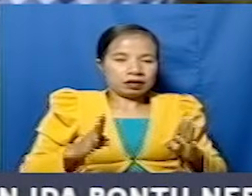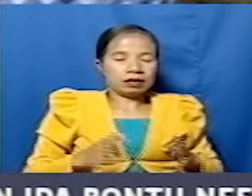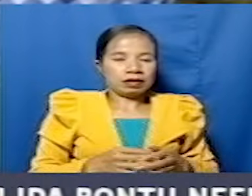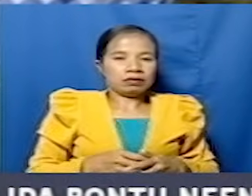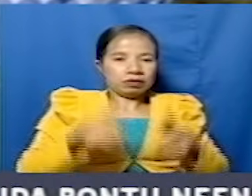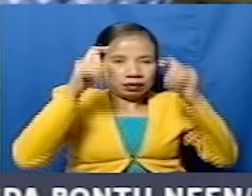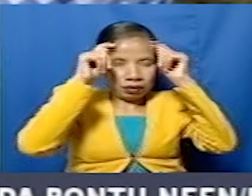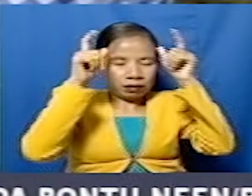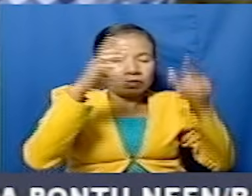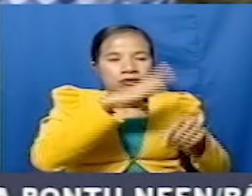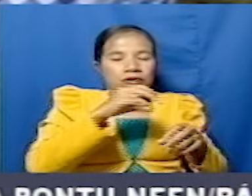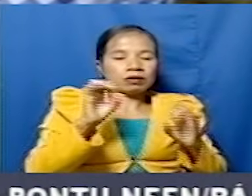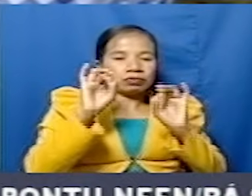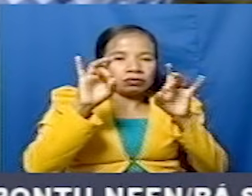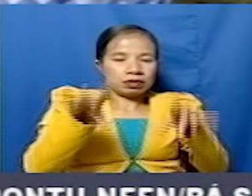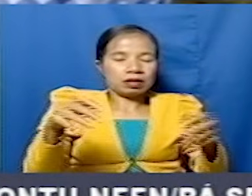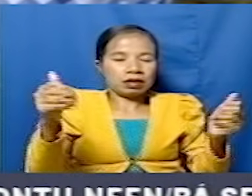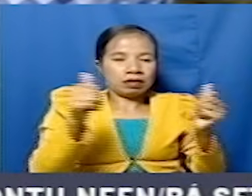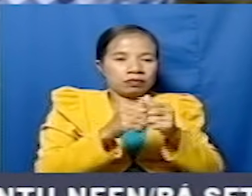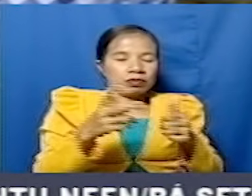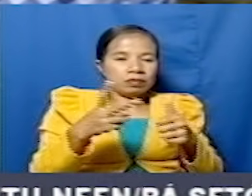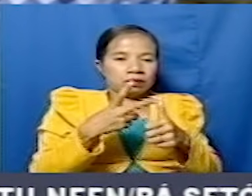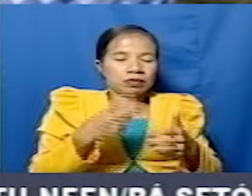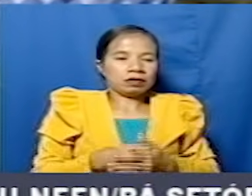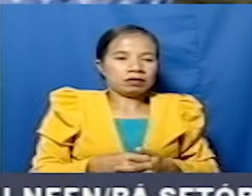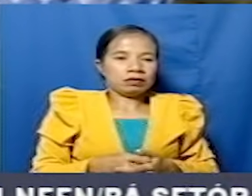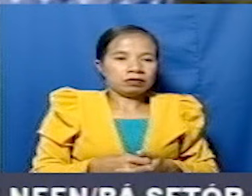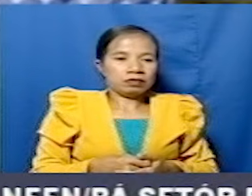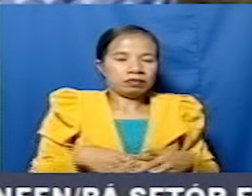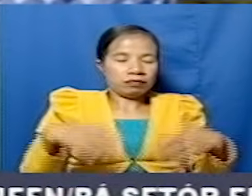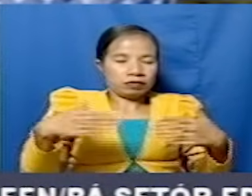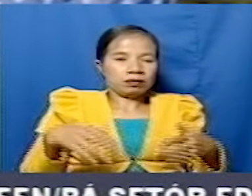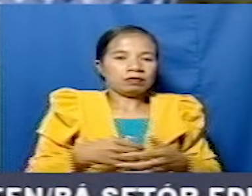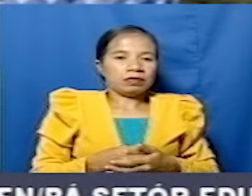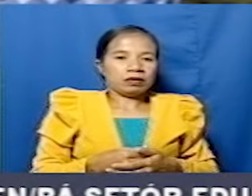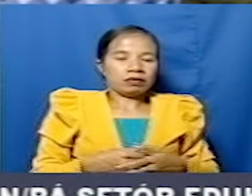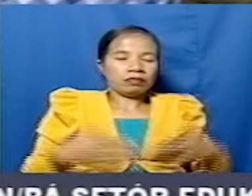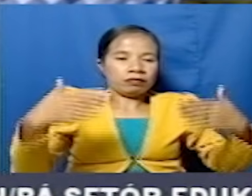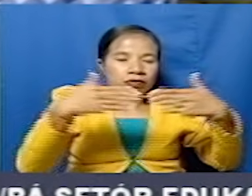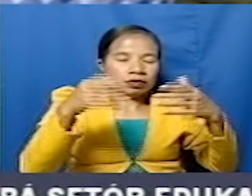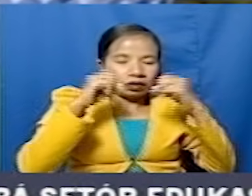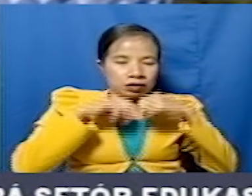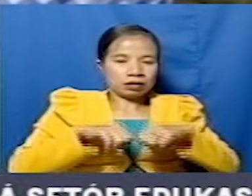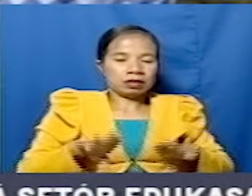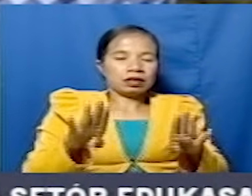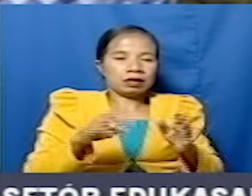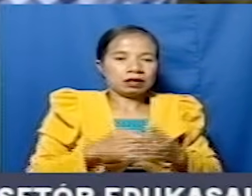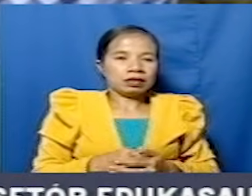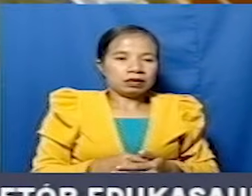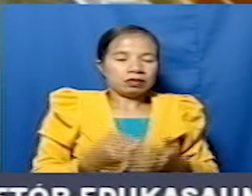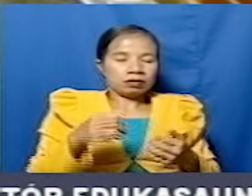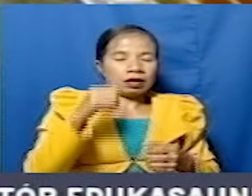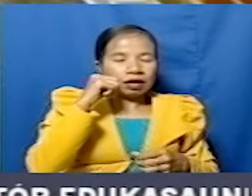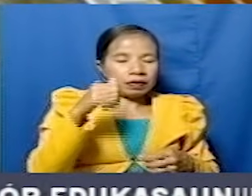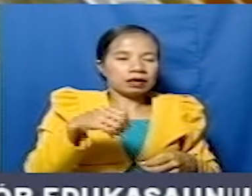leste ho australia hamuto primeiro luta para a fronteira marítima neve consegue tiona e agora a abané a tupura